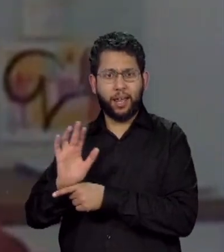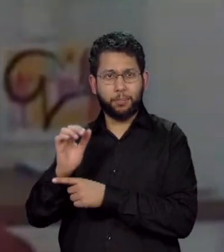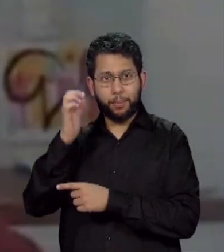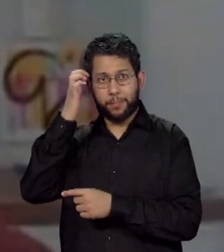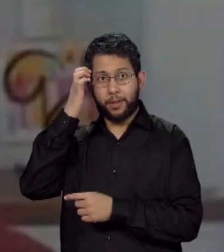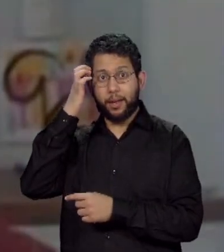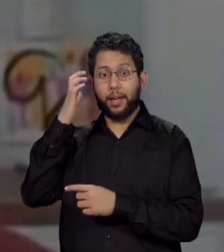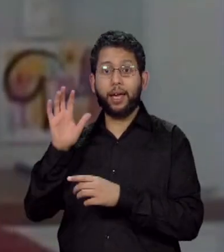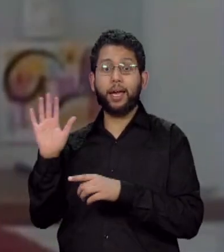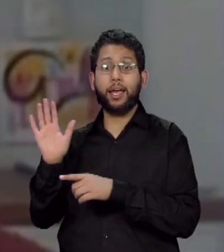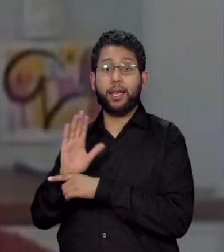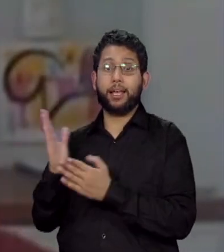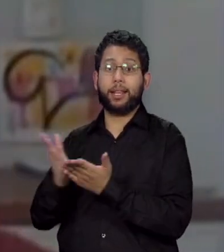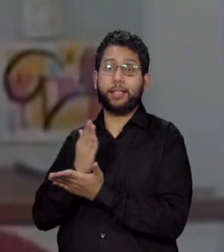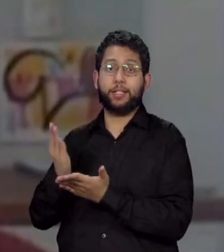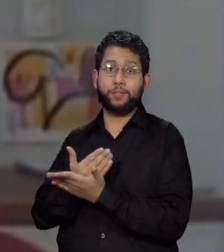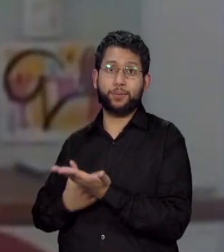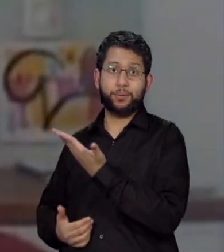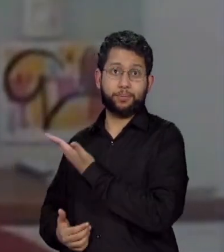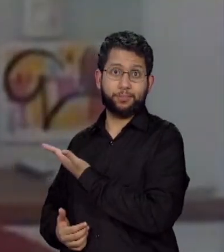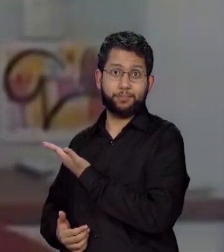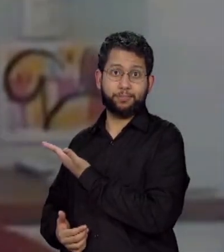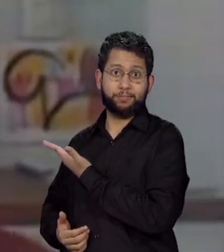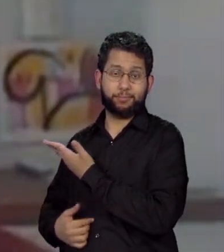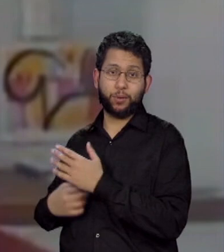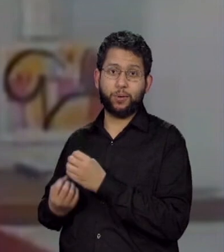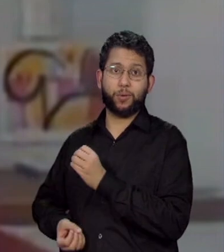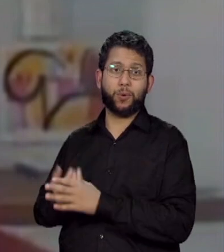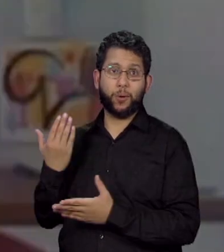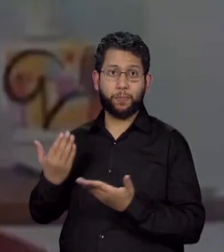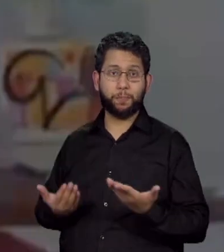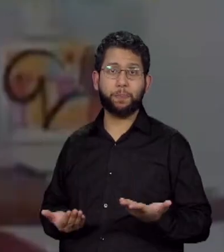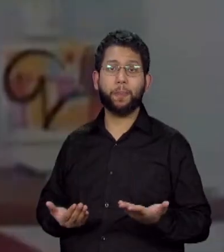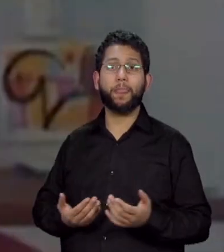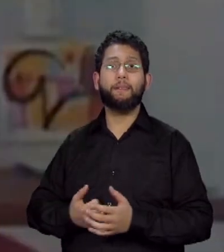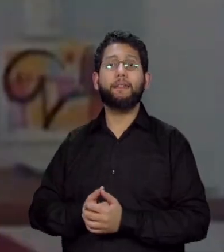livro. Alessandra levanta um livro com o título Cinema and Soft Power.